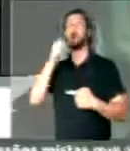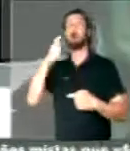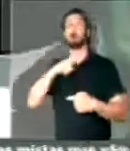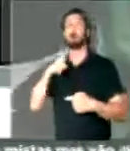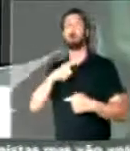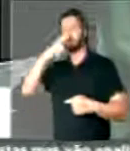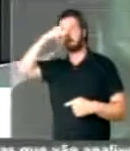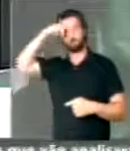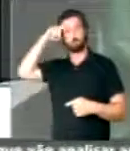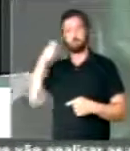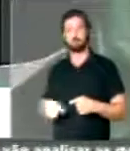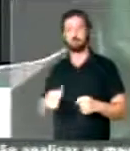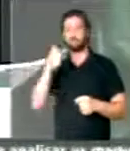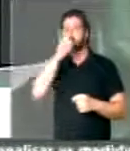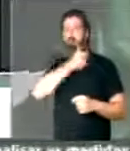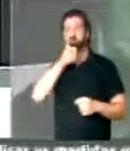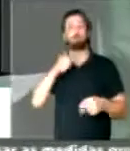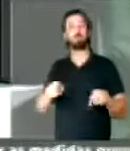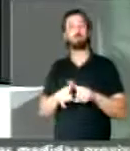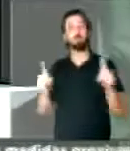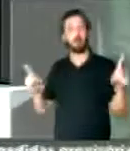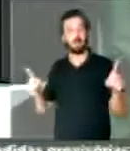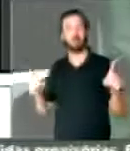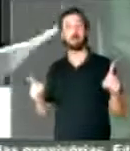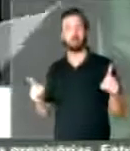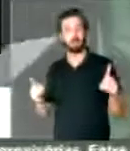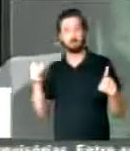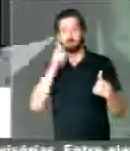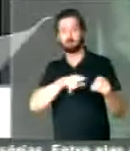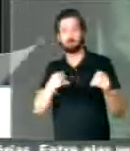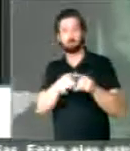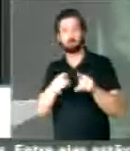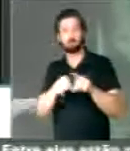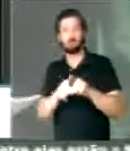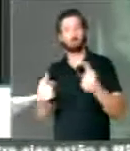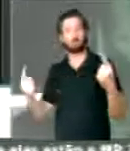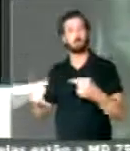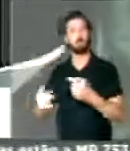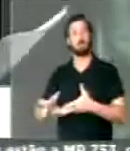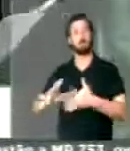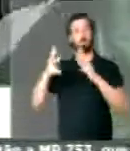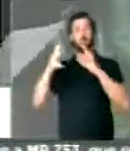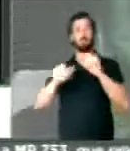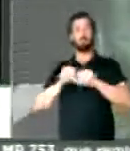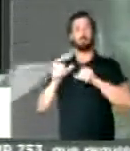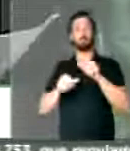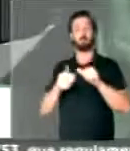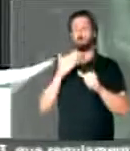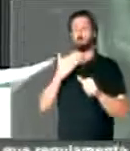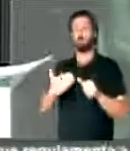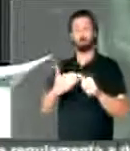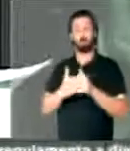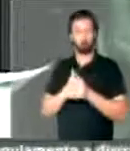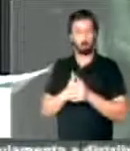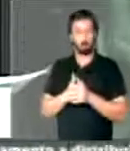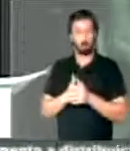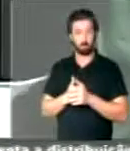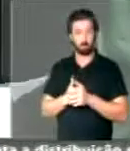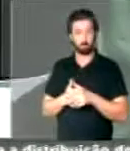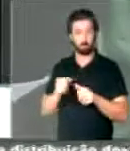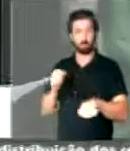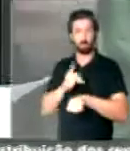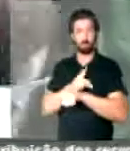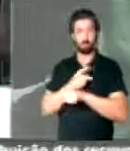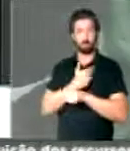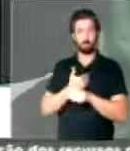suor e sacrifício, mas também contra a reforma, a favor da